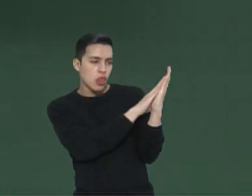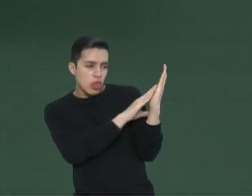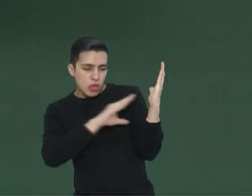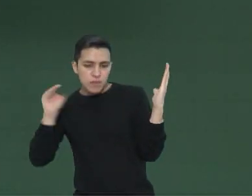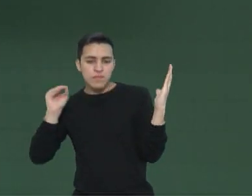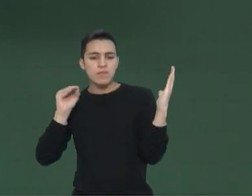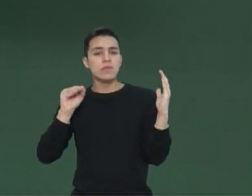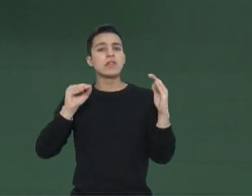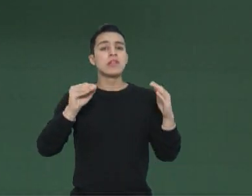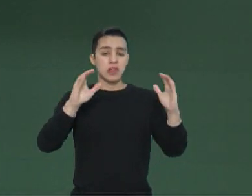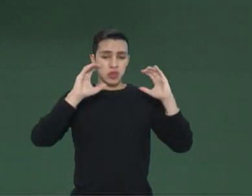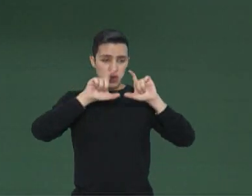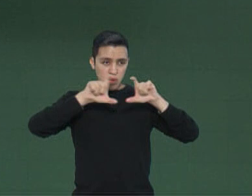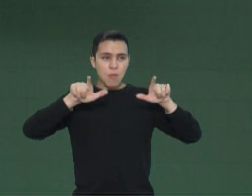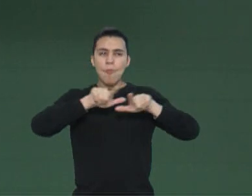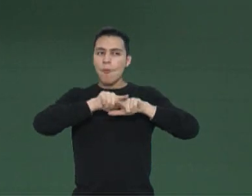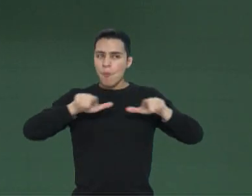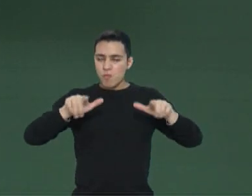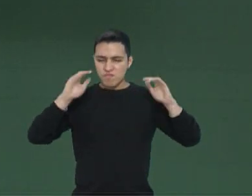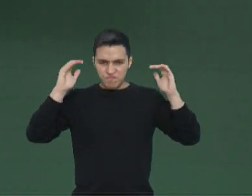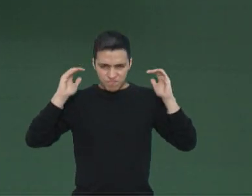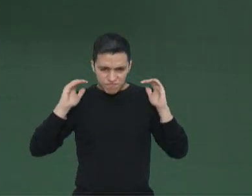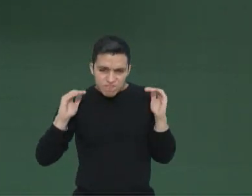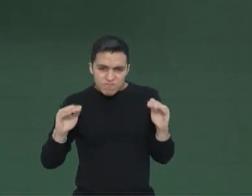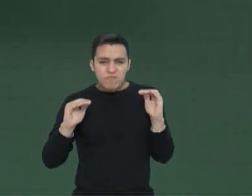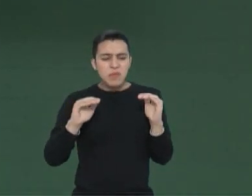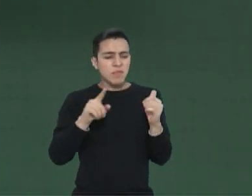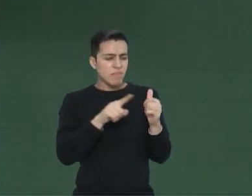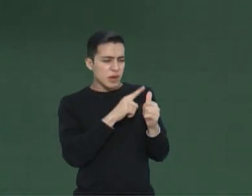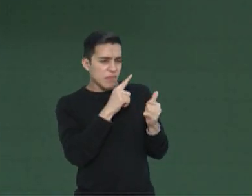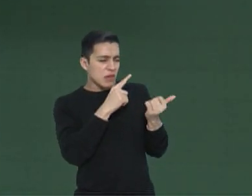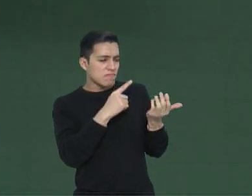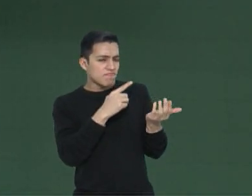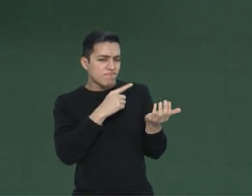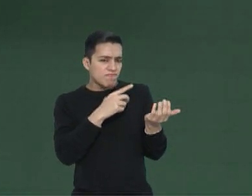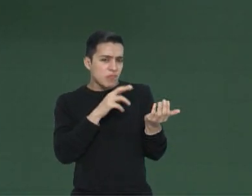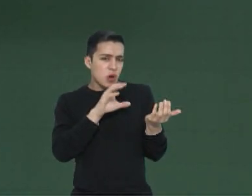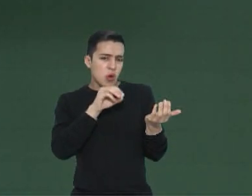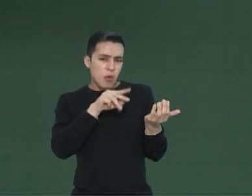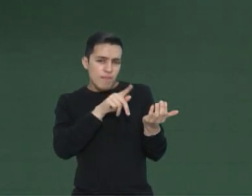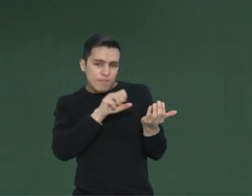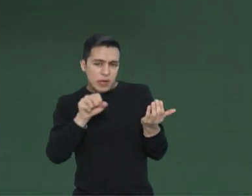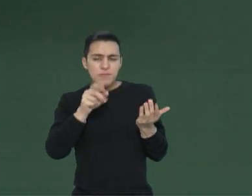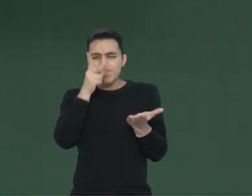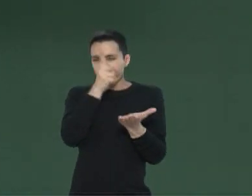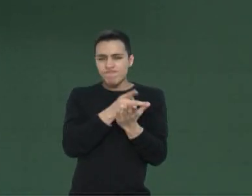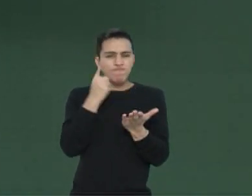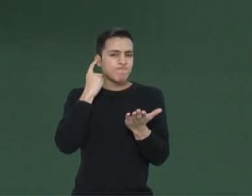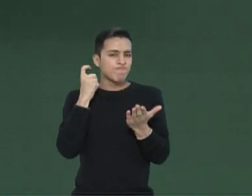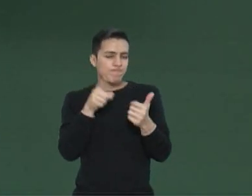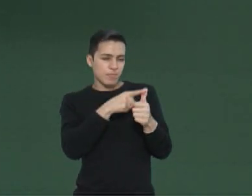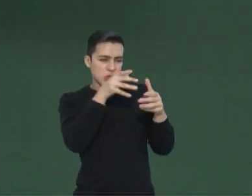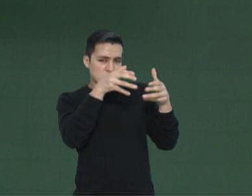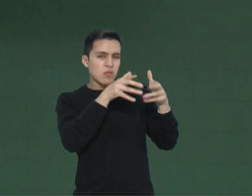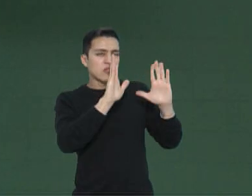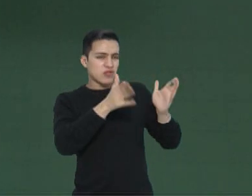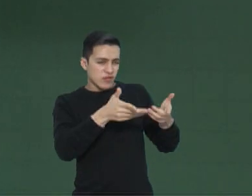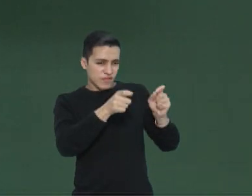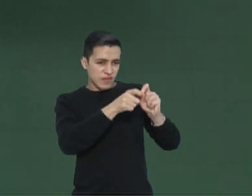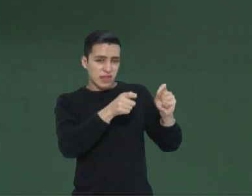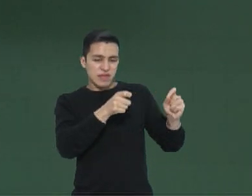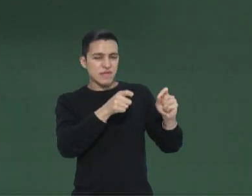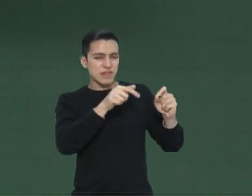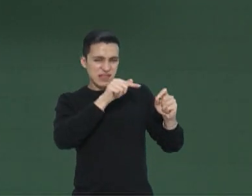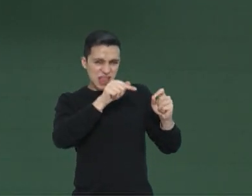outros em silêncio. Oitava pulsação do primeiro compasso, continua o som que o primeiro grupo fez na sétima